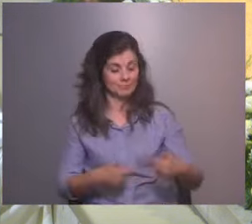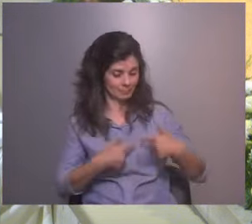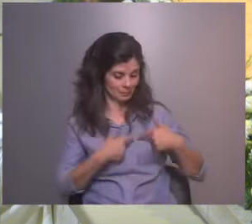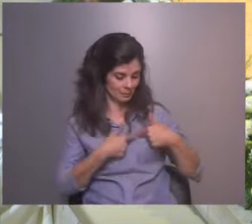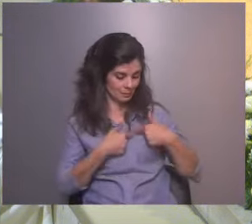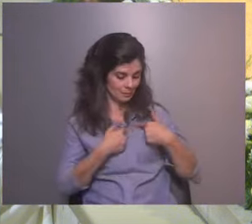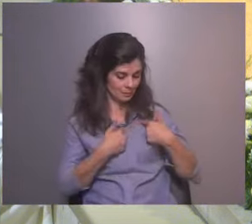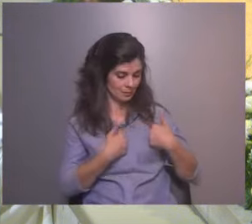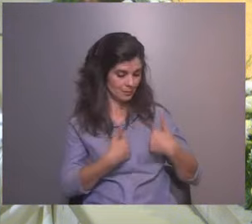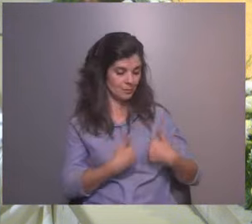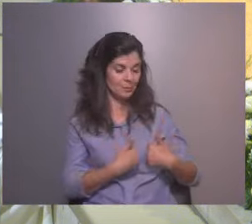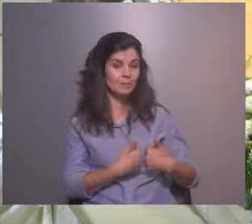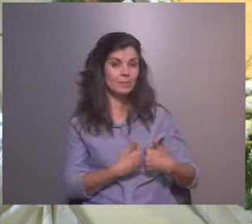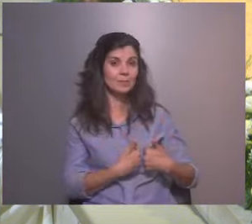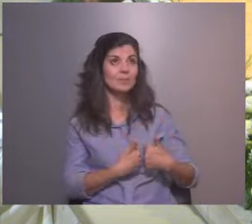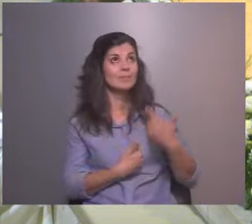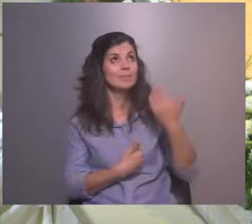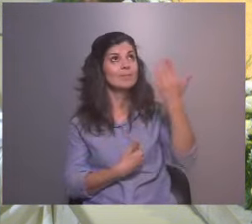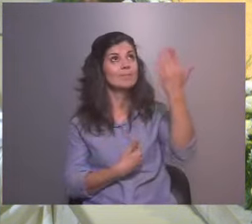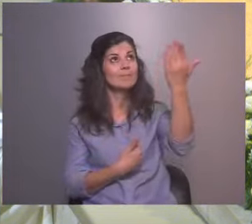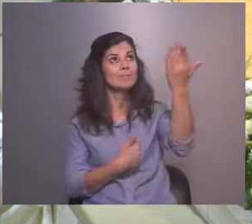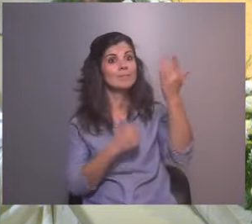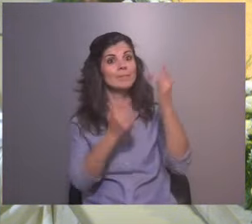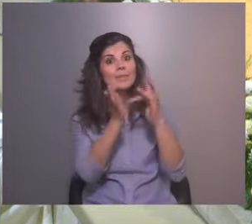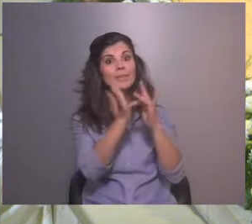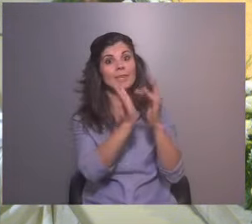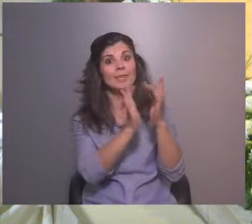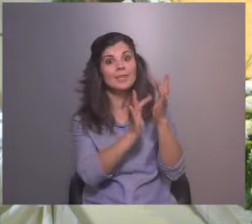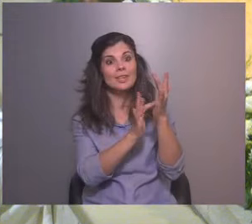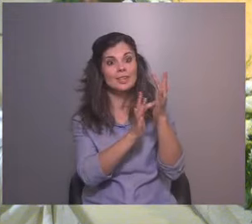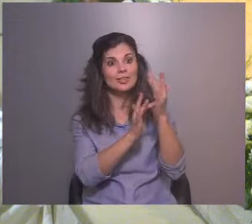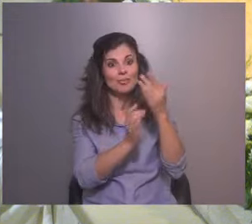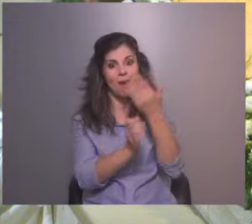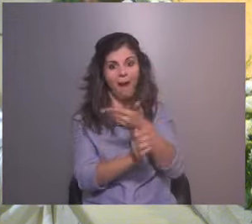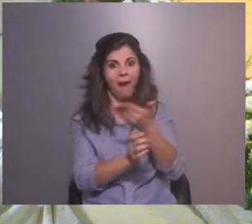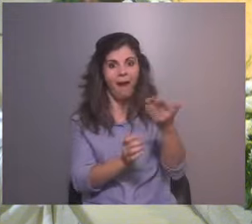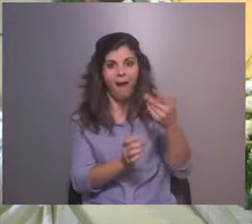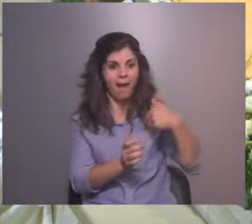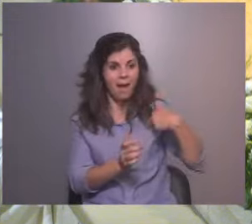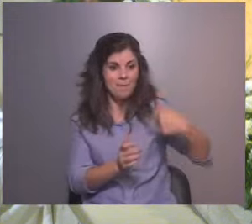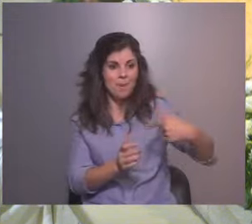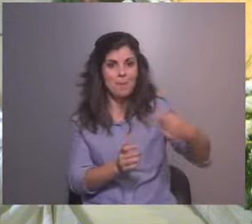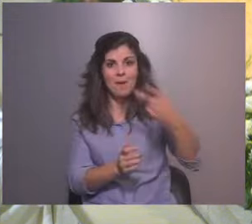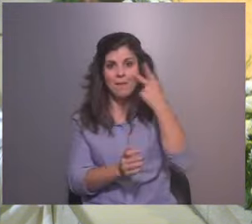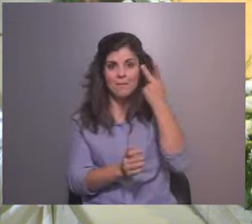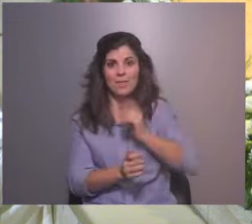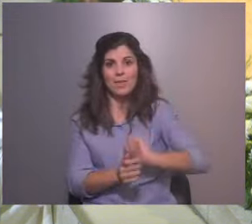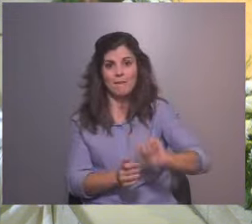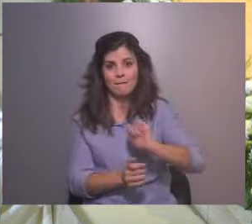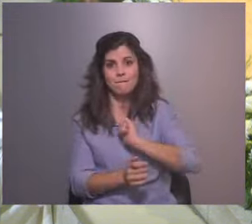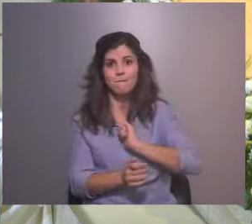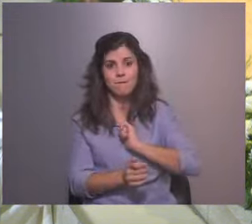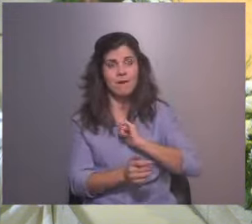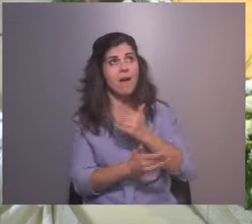Pedindo à Virgem Santa Maria que nos conduza